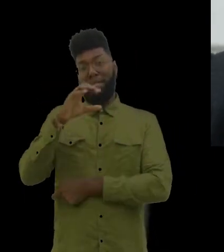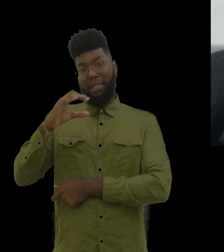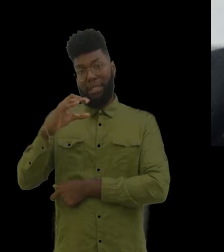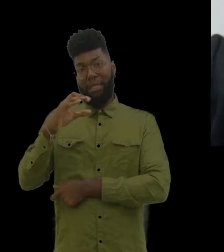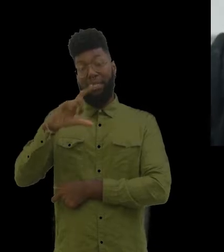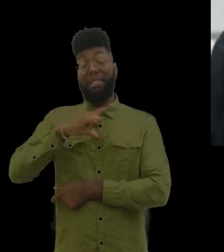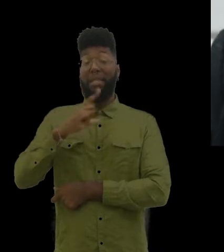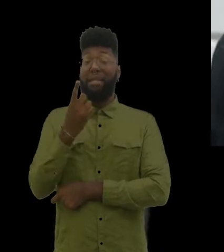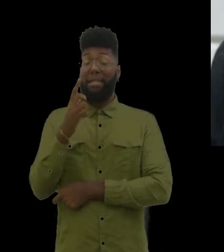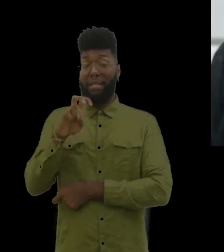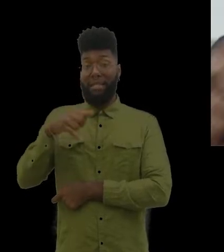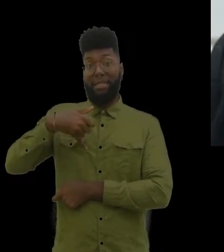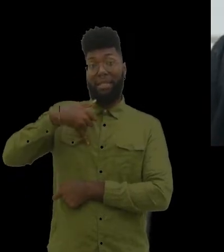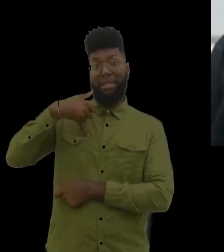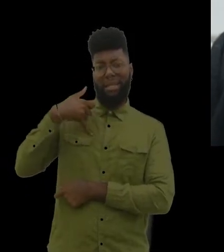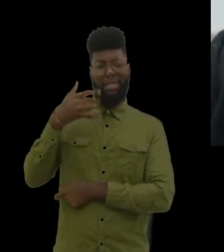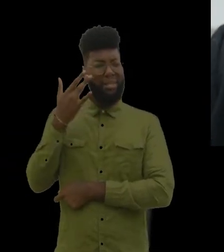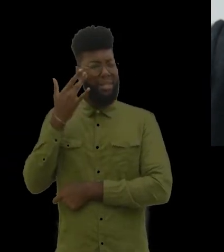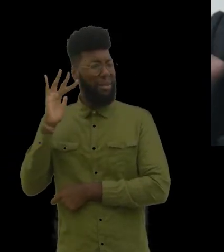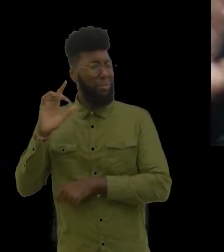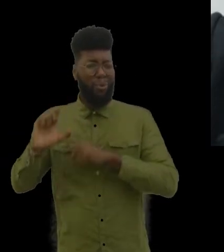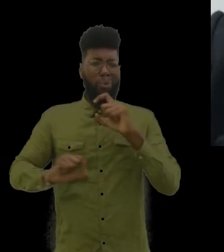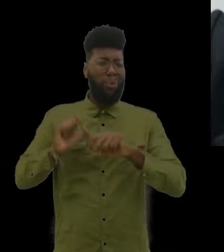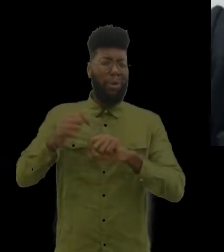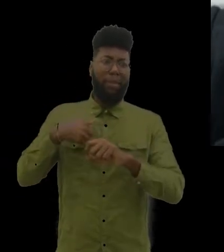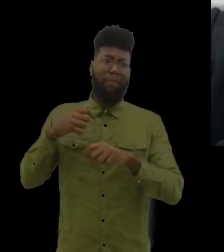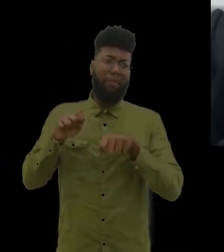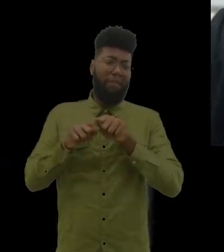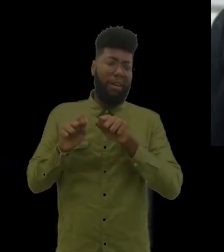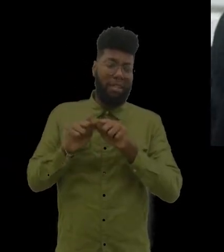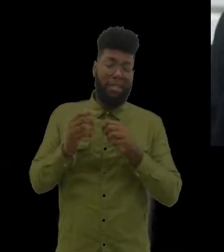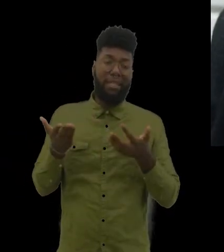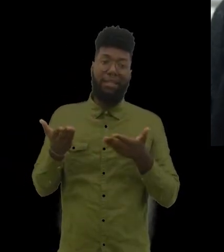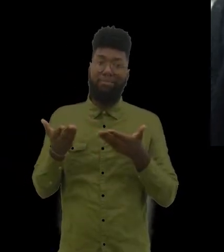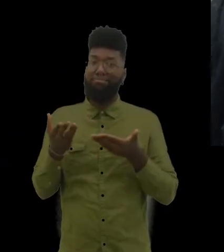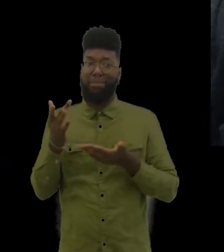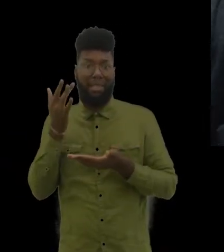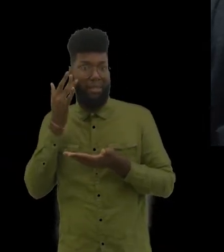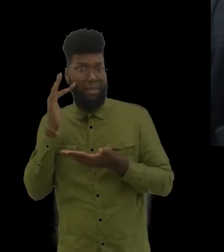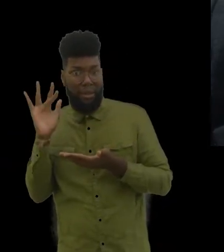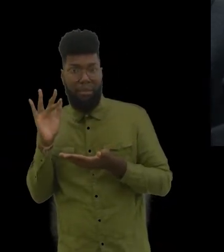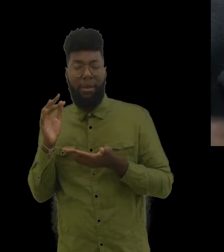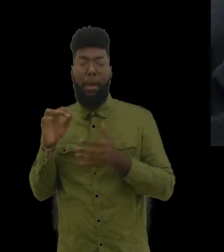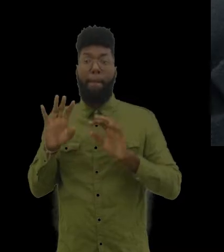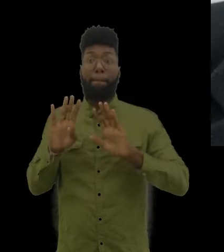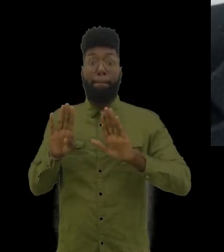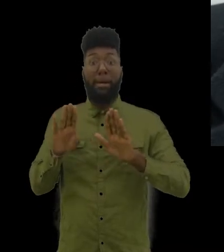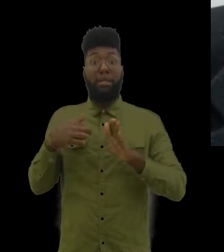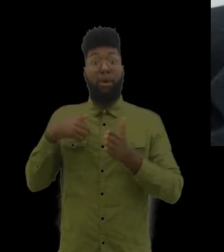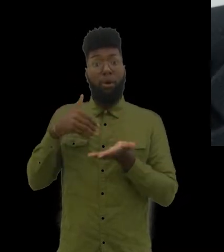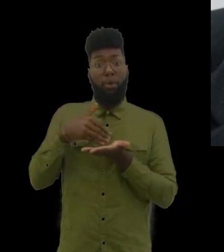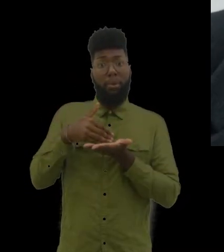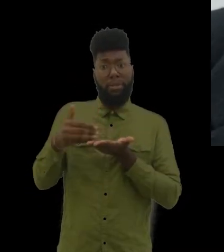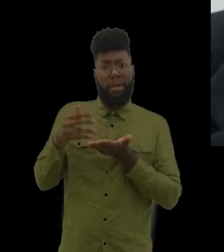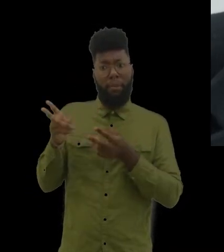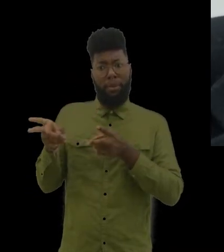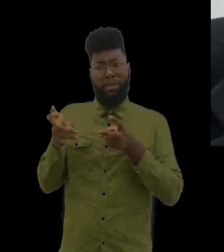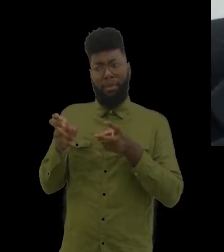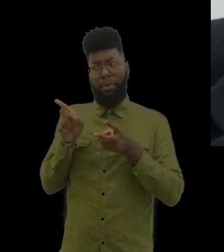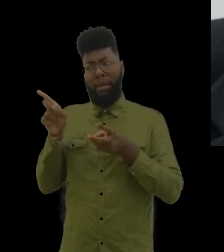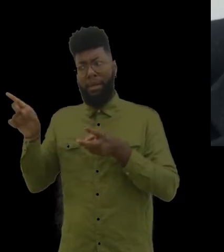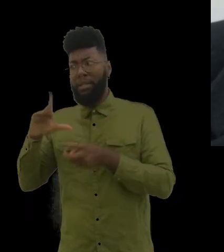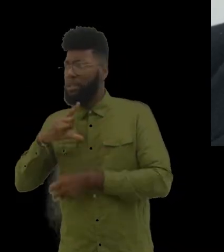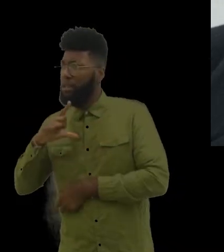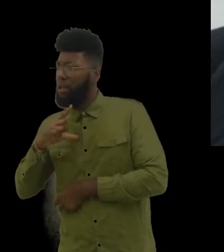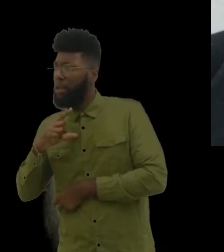fazendo. Mas aí são nesses momentos que a gente não sabe o que a gente tá fazendo que tudo parece se encaixar, né? Sim. E aí eu comecei a ver que do meu lado tinha uma pessoa negra, do outro